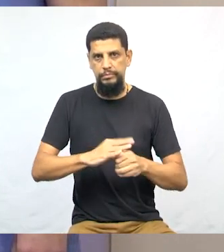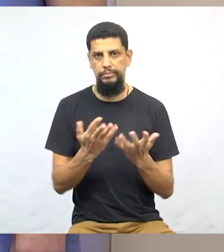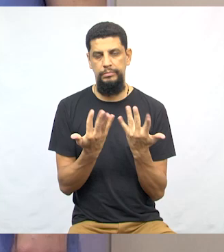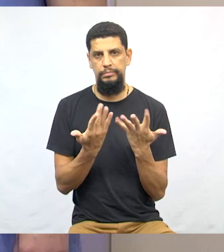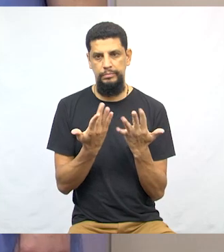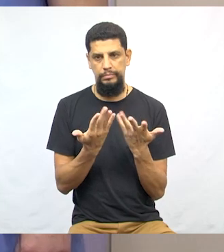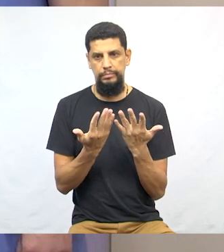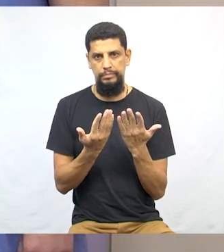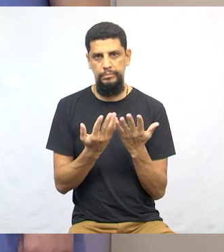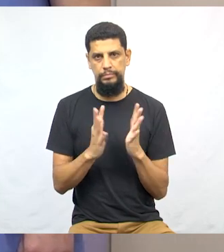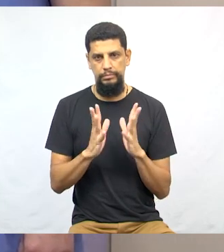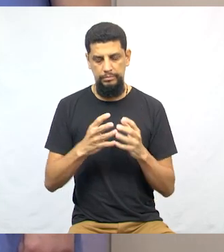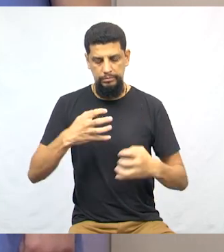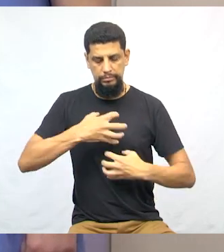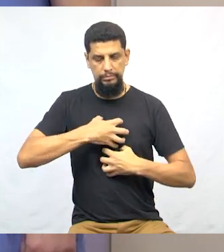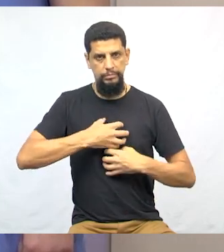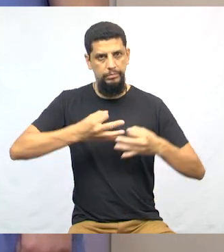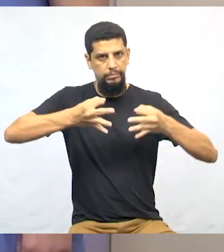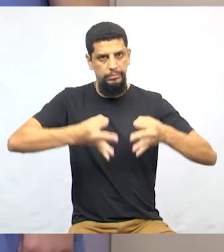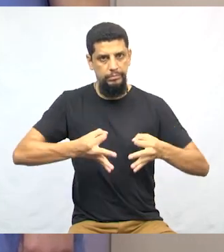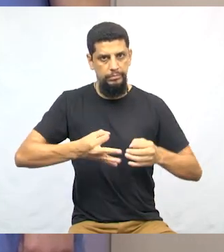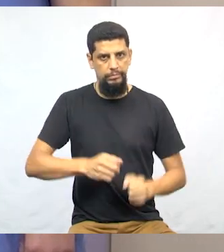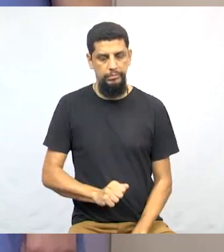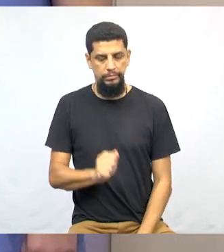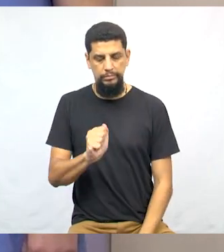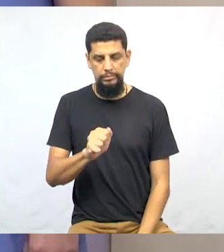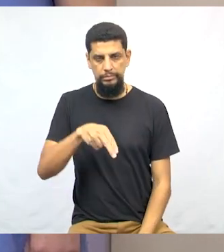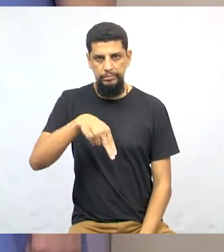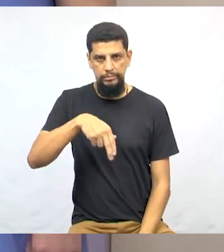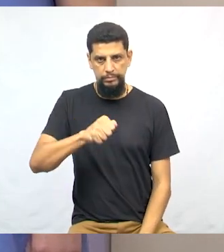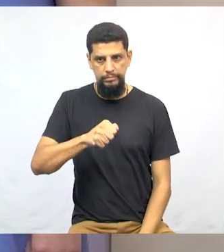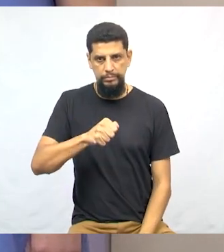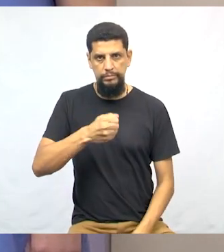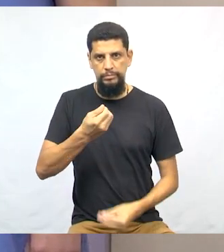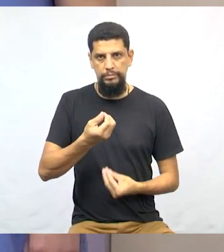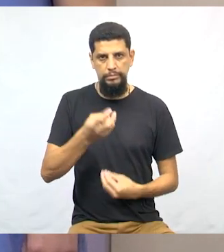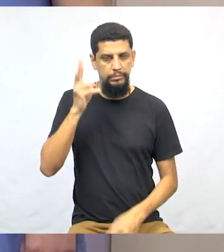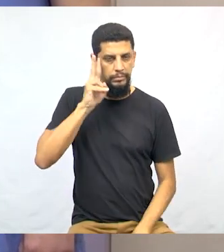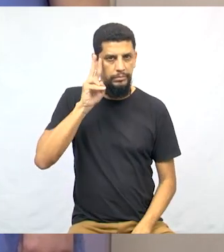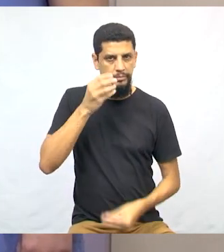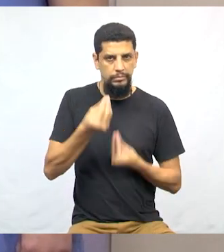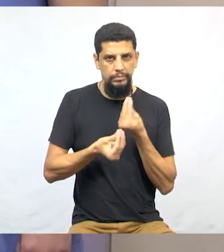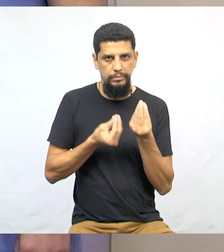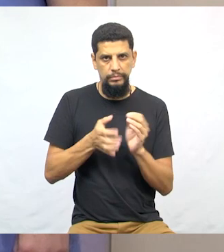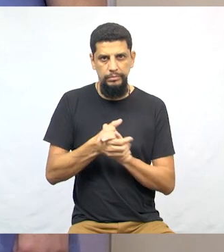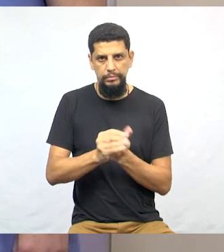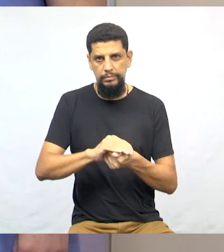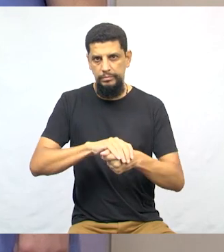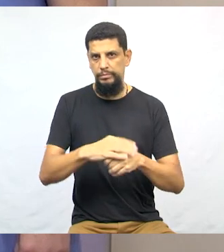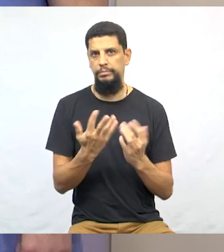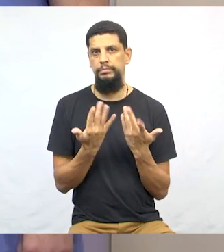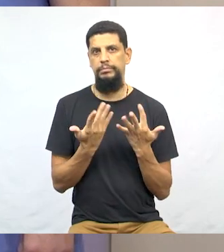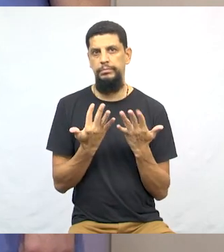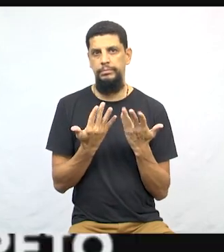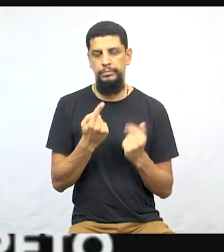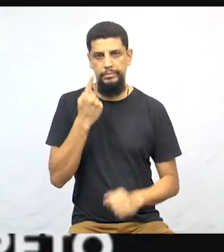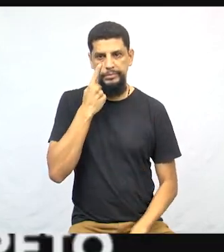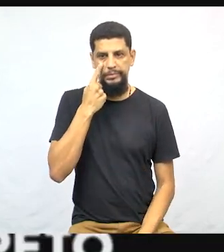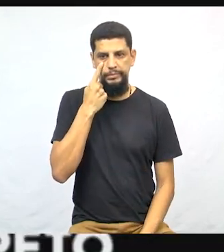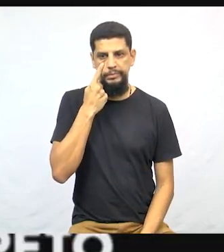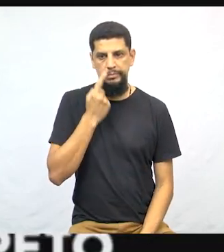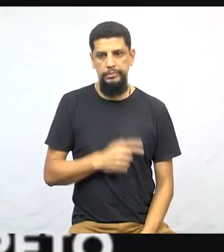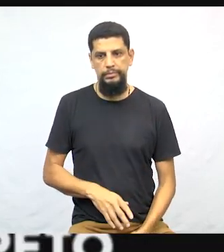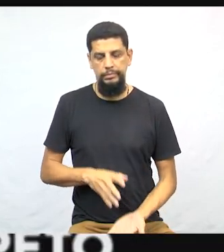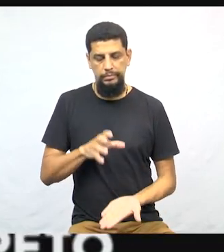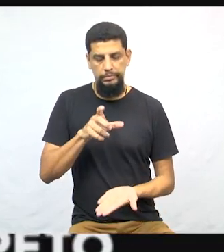frequência e de forma correta. A Ana vai nos lembrar aí de como devemos higienizar as nossas mãos. Vejam aí.